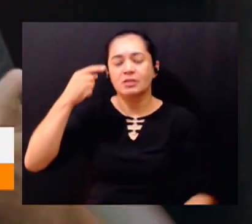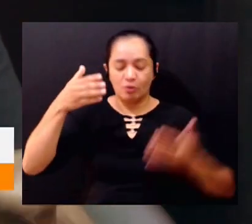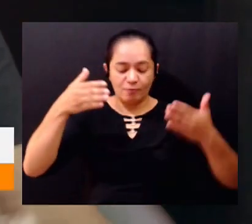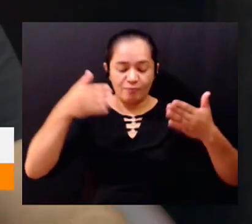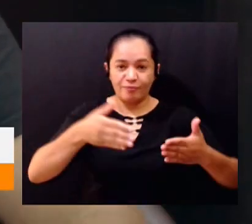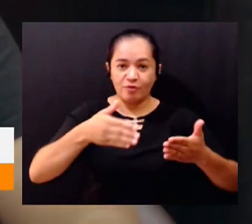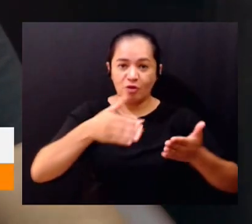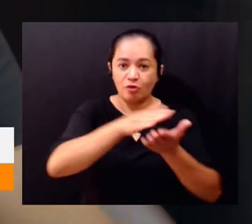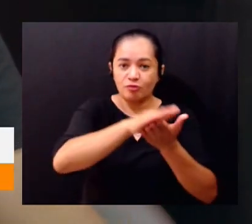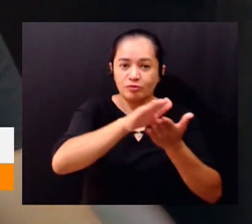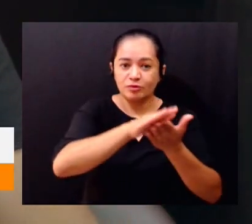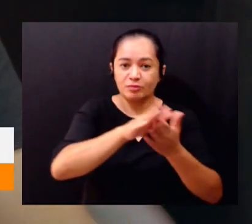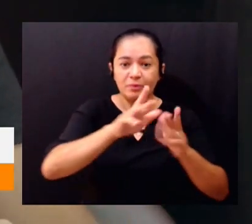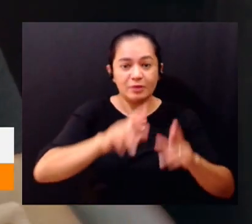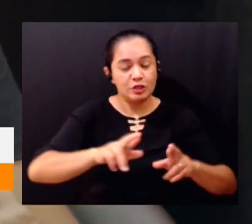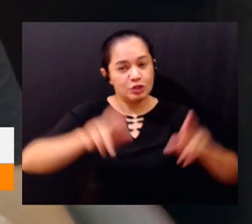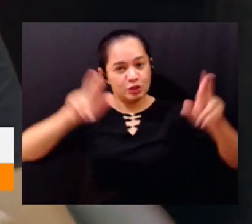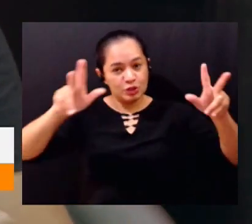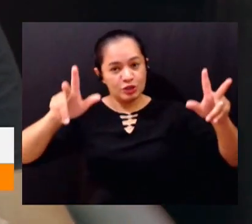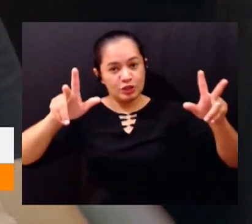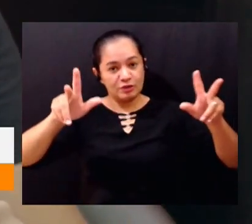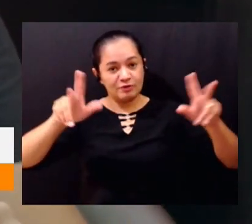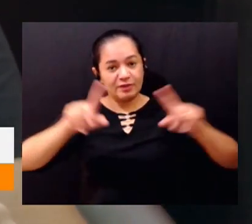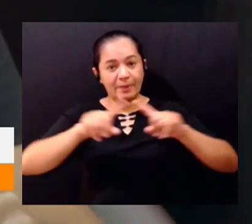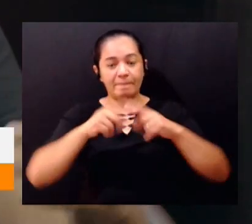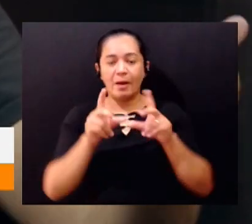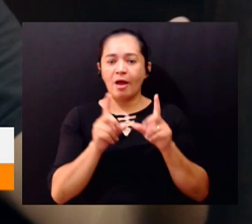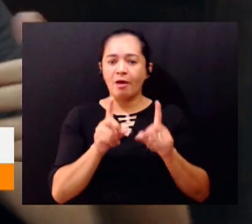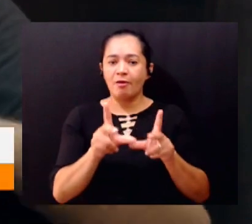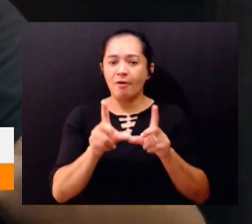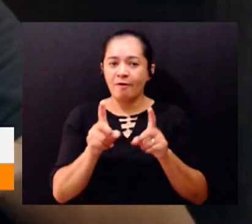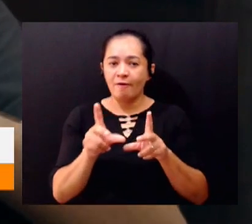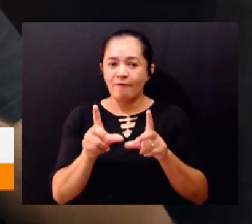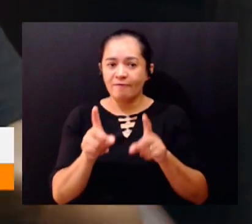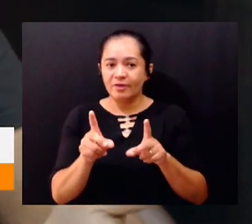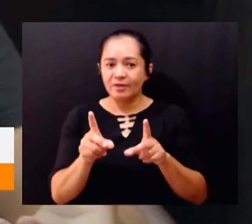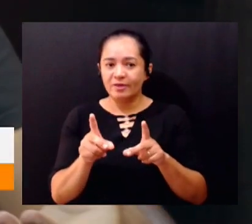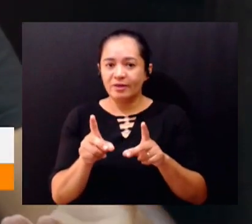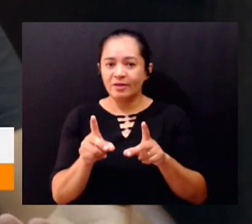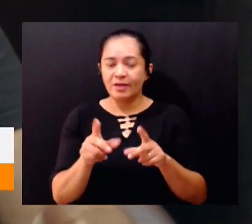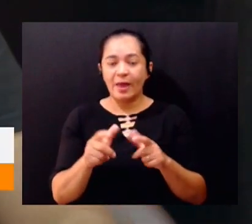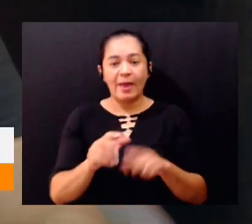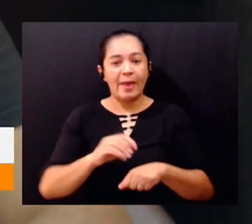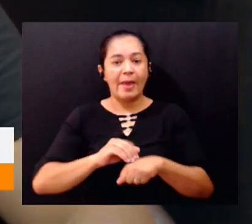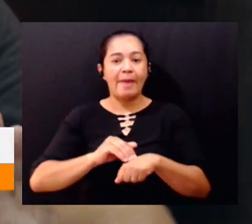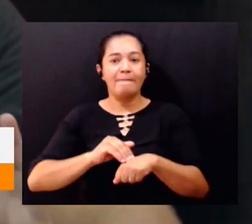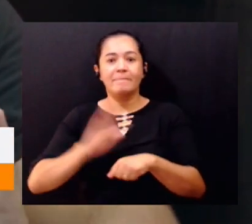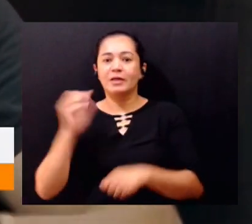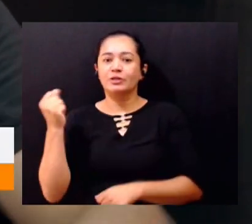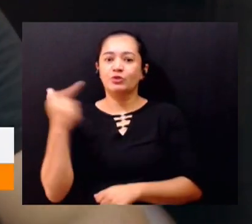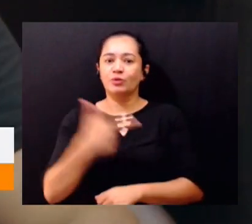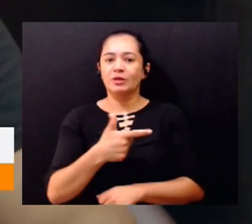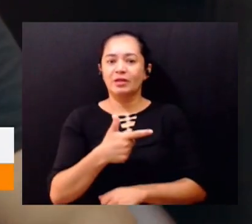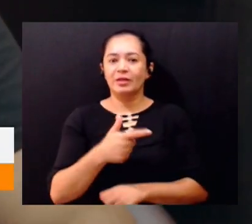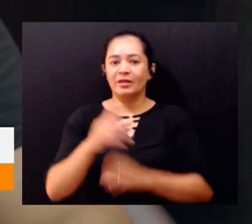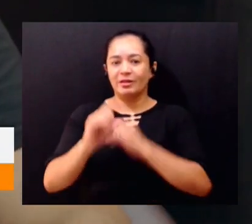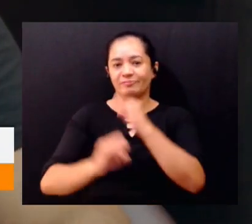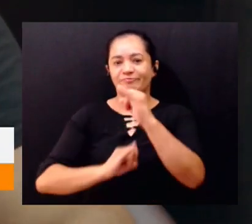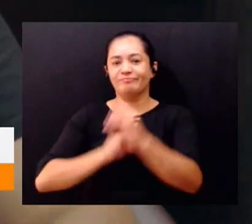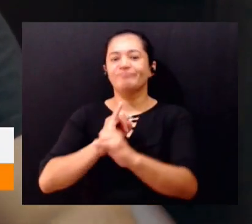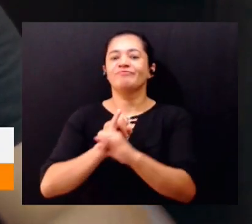mas a força de venda do impresso num evento é muito maior do que você vender um e-book. Agora sim, eu acho que o mercado